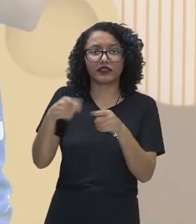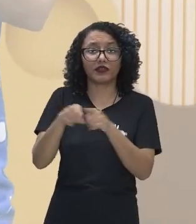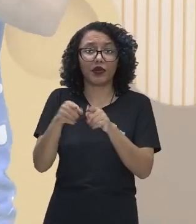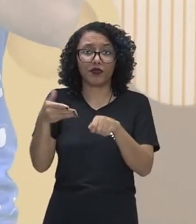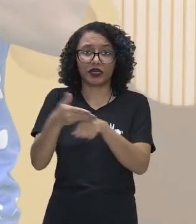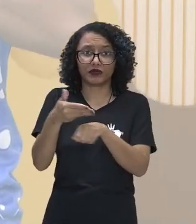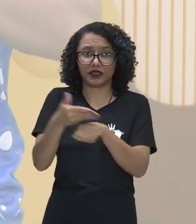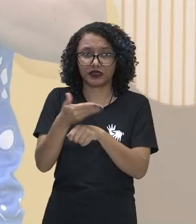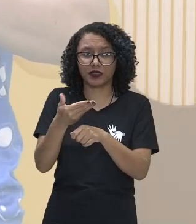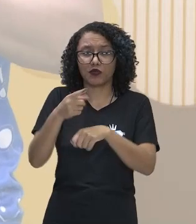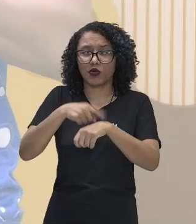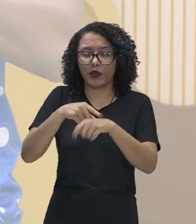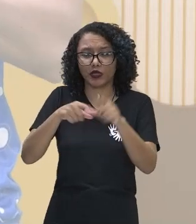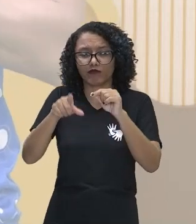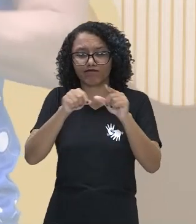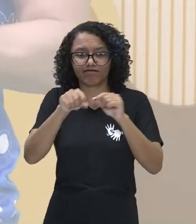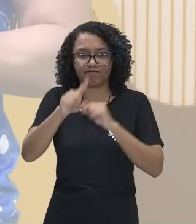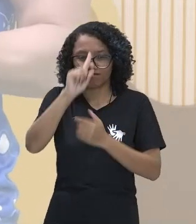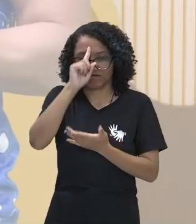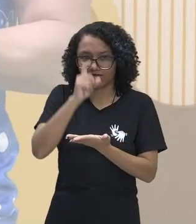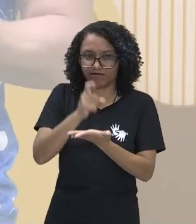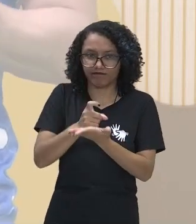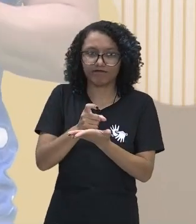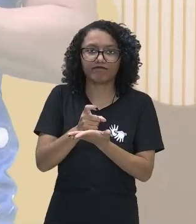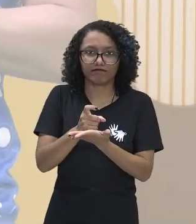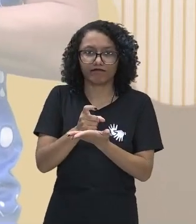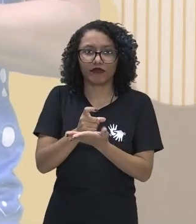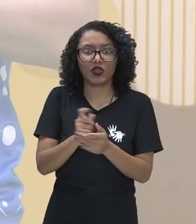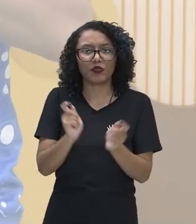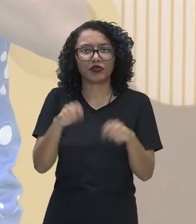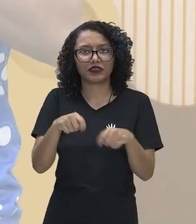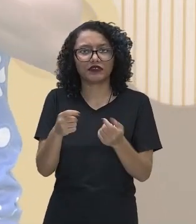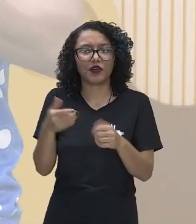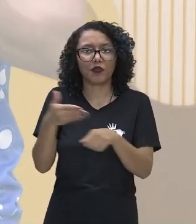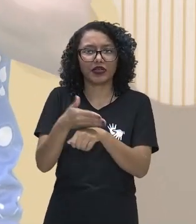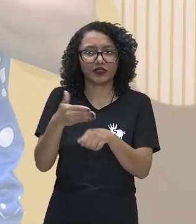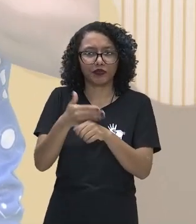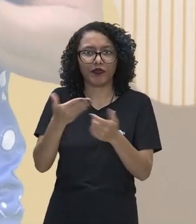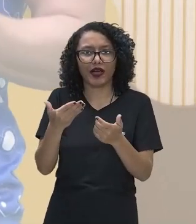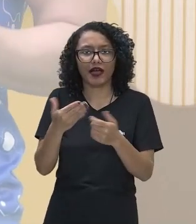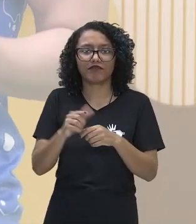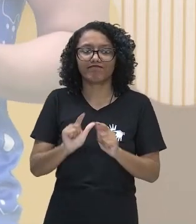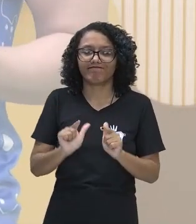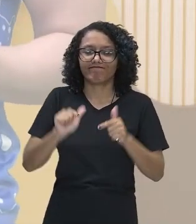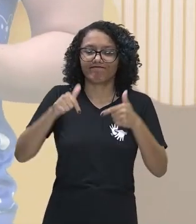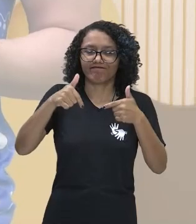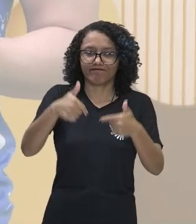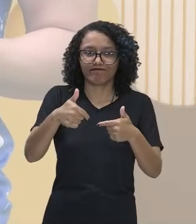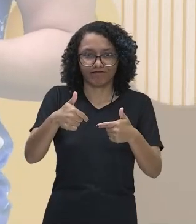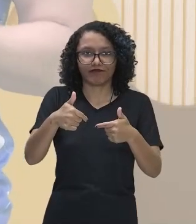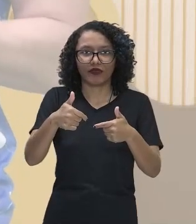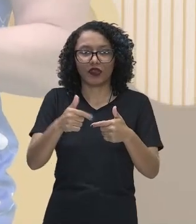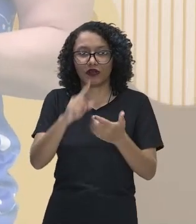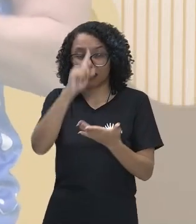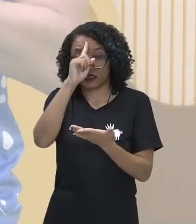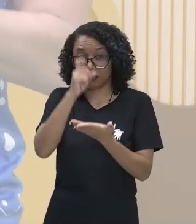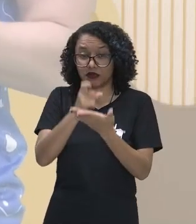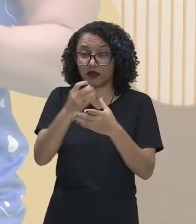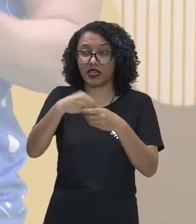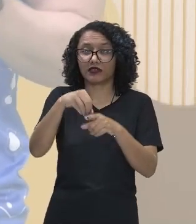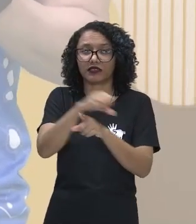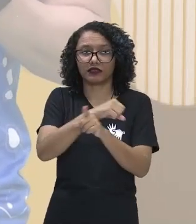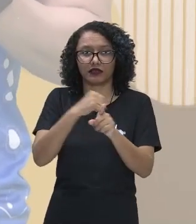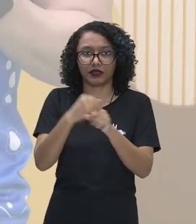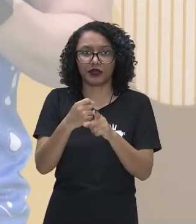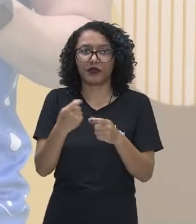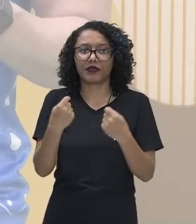para participarem ativamente das tomadas de decisões dentro da nossa sociedade. Então, esse jovem ele tem que